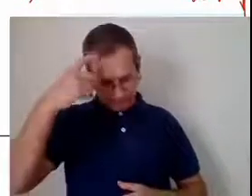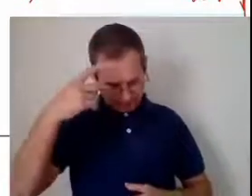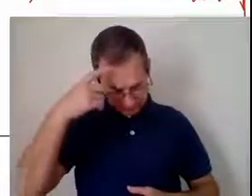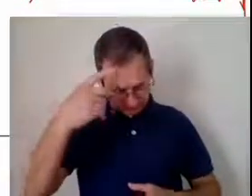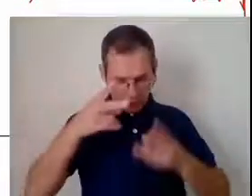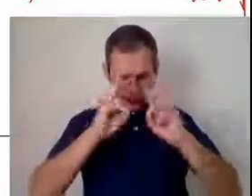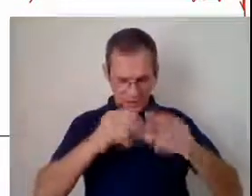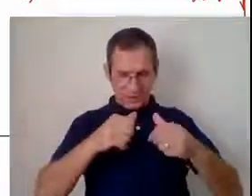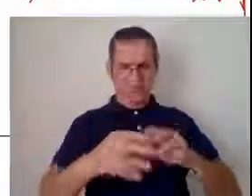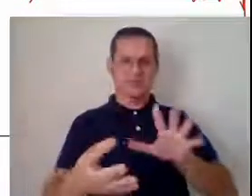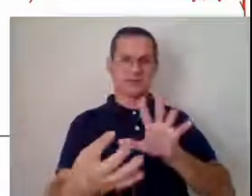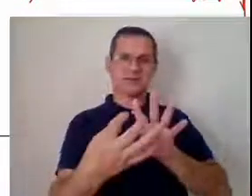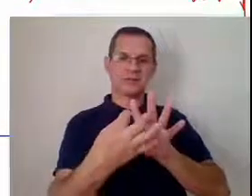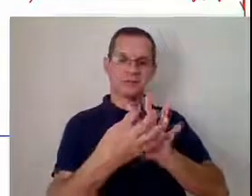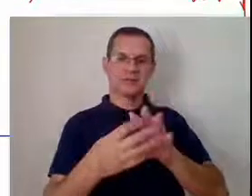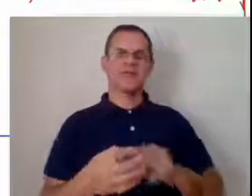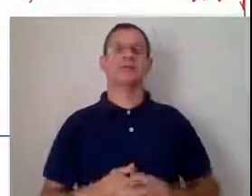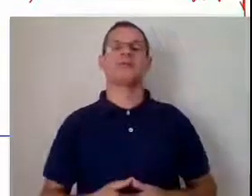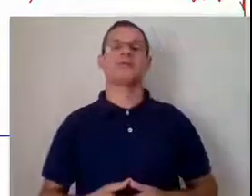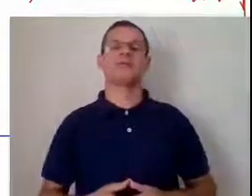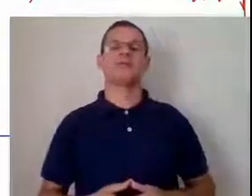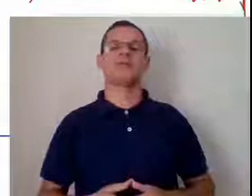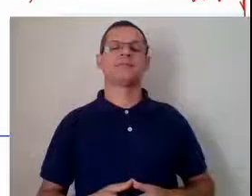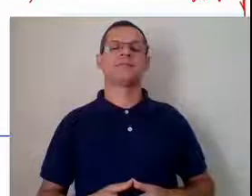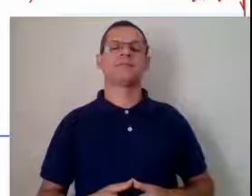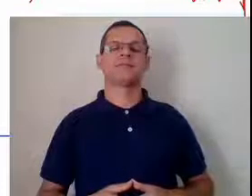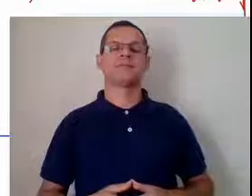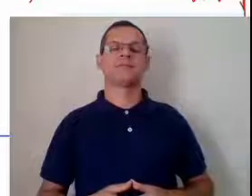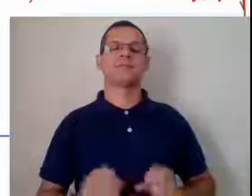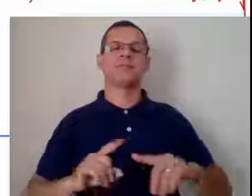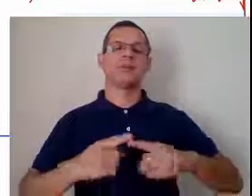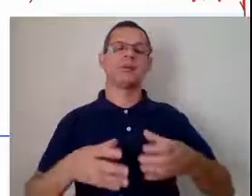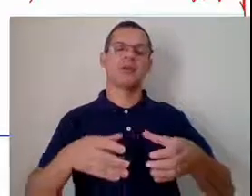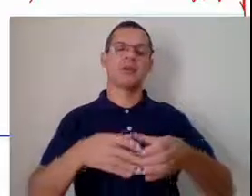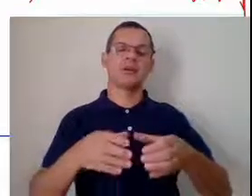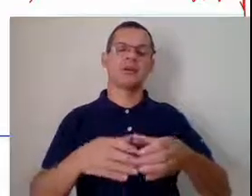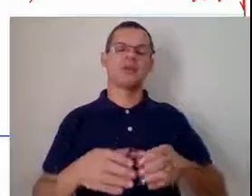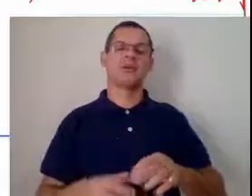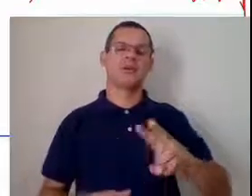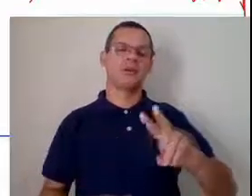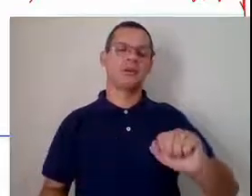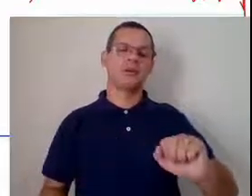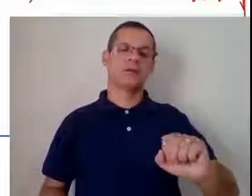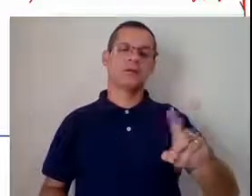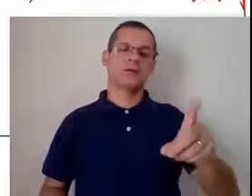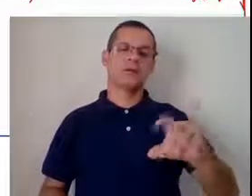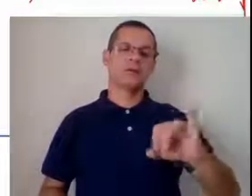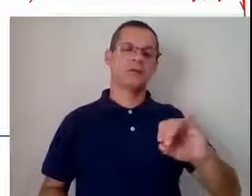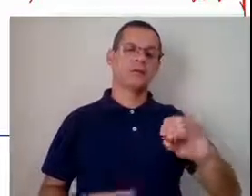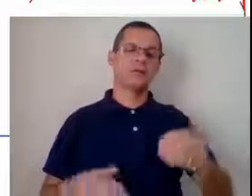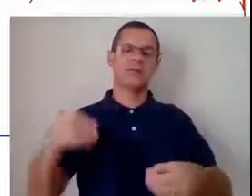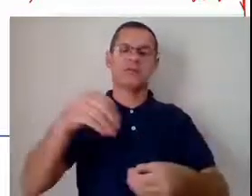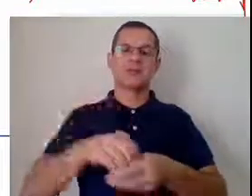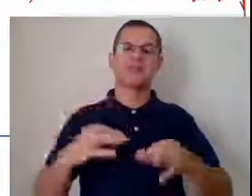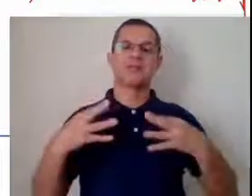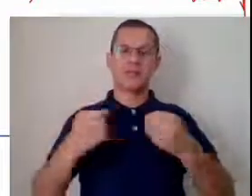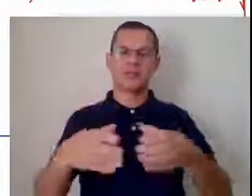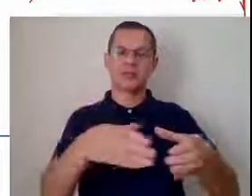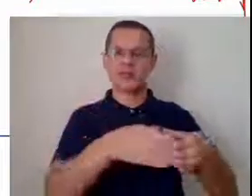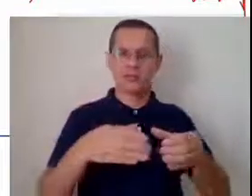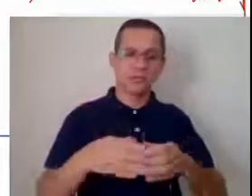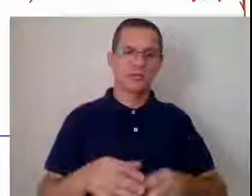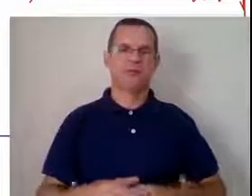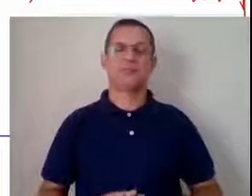vocês verem esse símbolo aqui, tá? Nosso conjunto vazio, ele está contido em todos